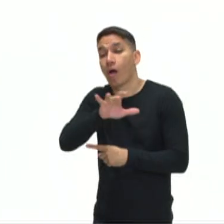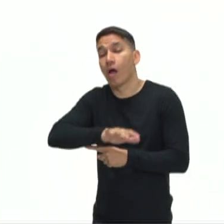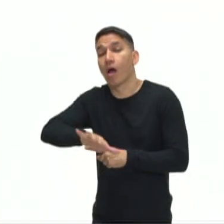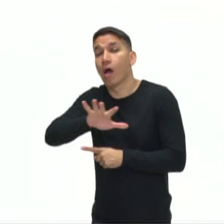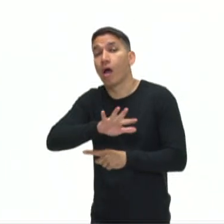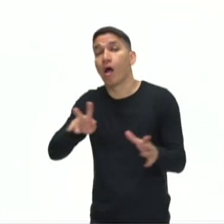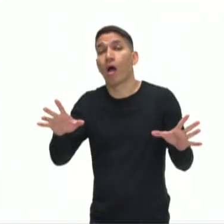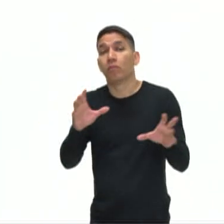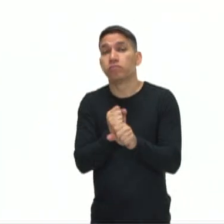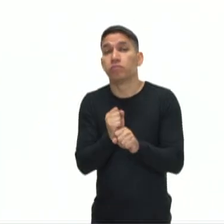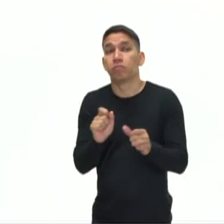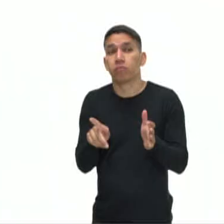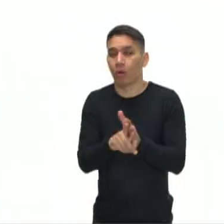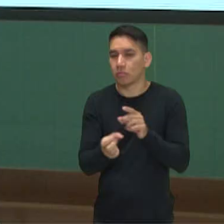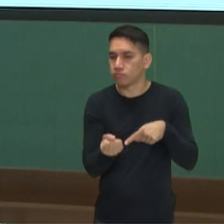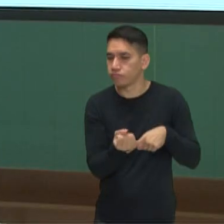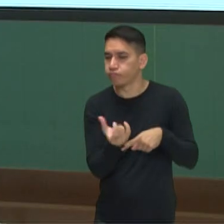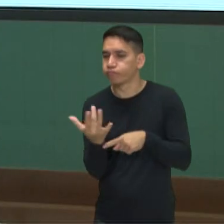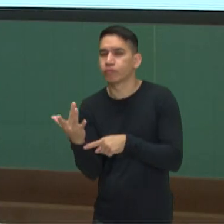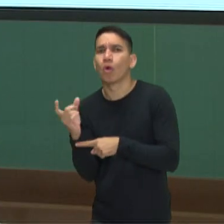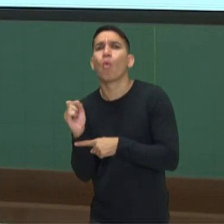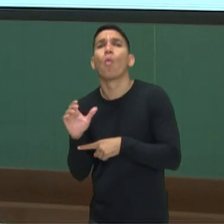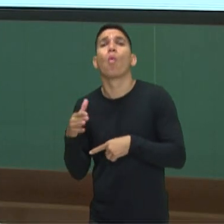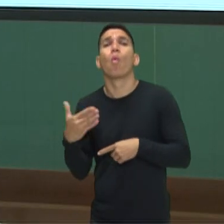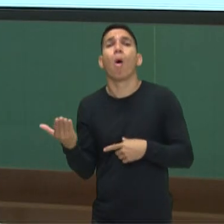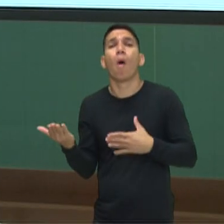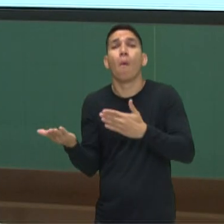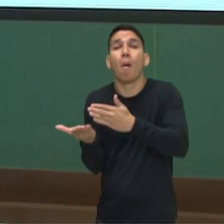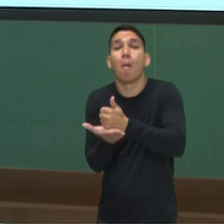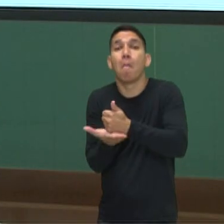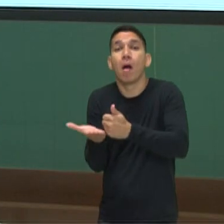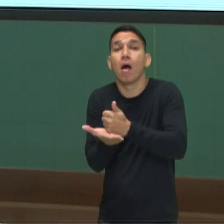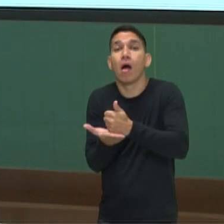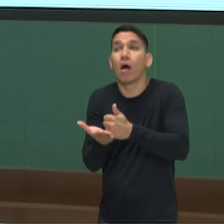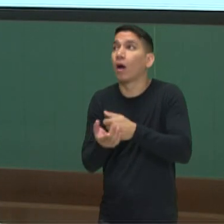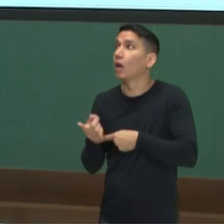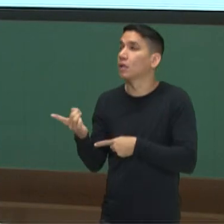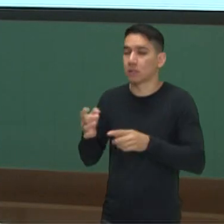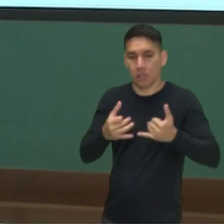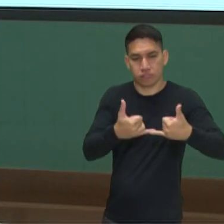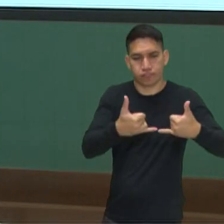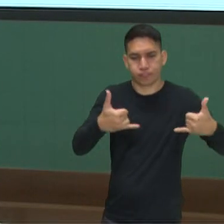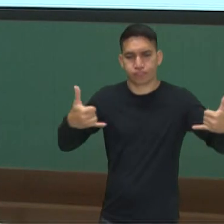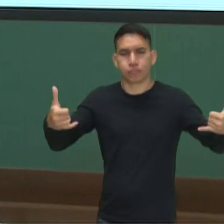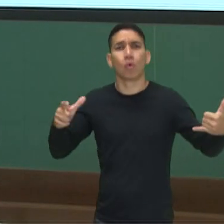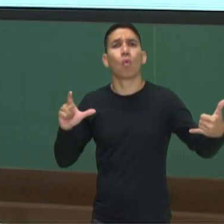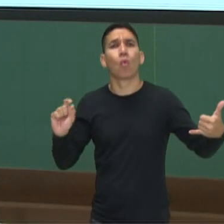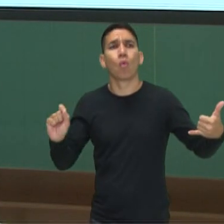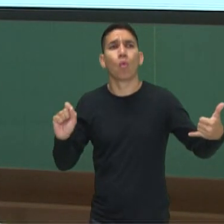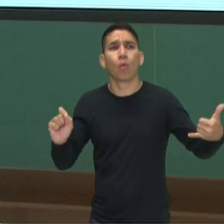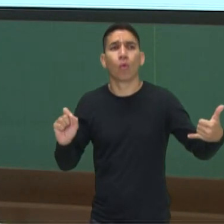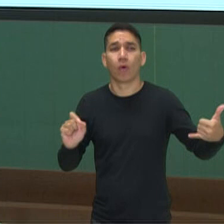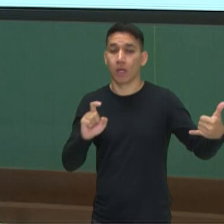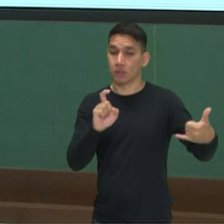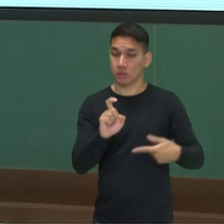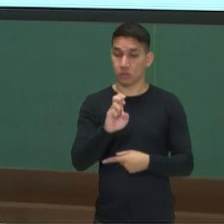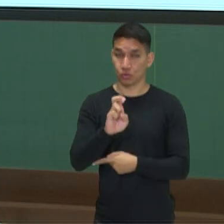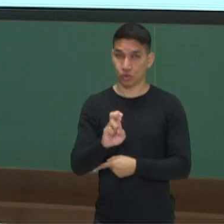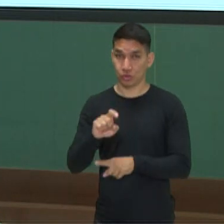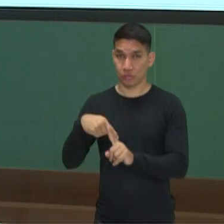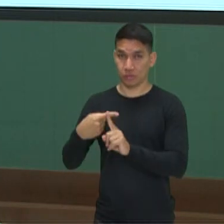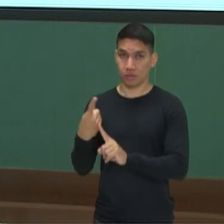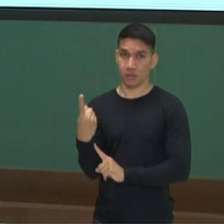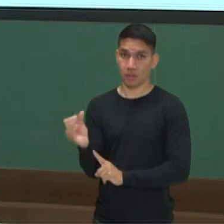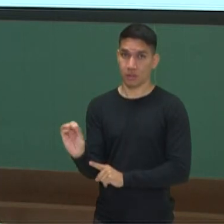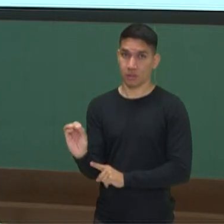por este jardim. Qual é a base desse jardim, o comprimento desse jardim? 5x mais